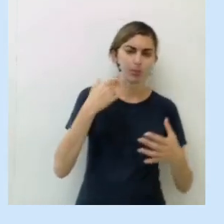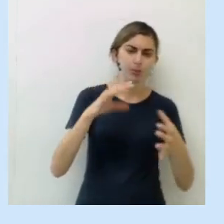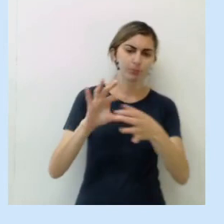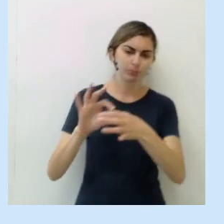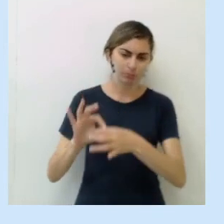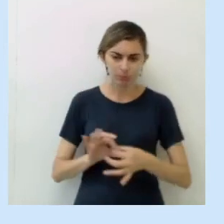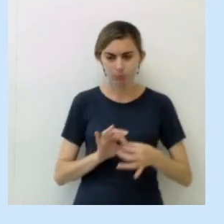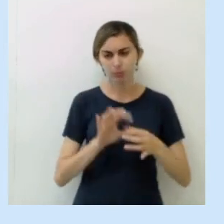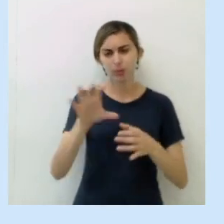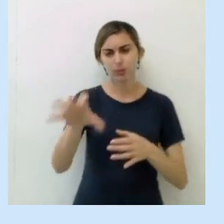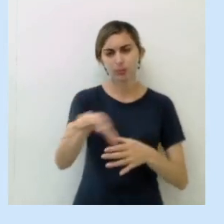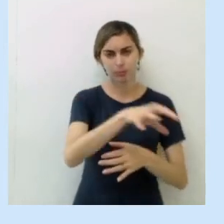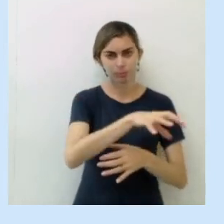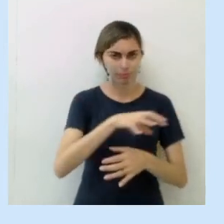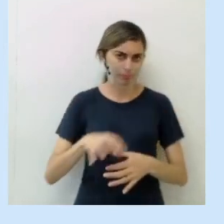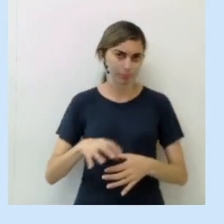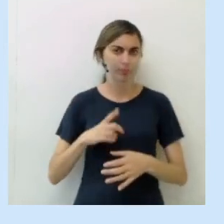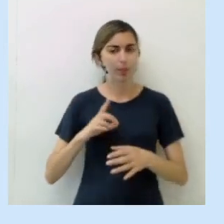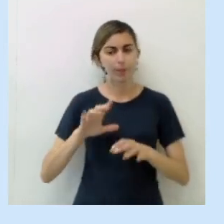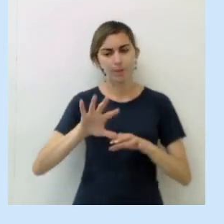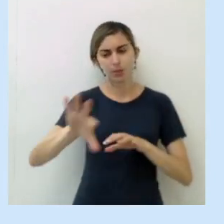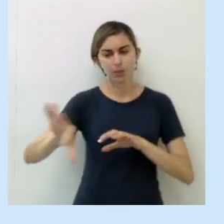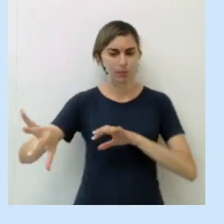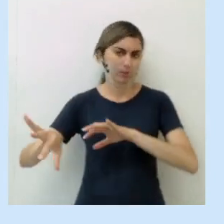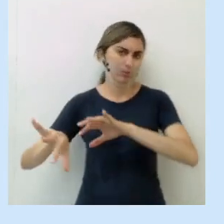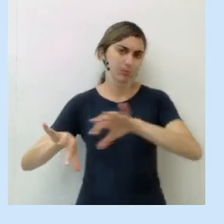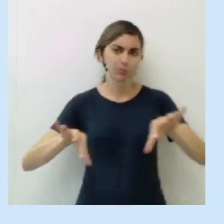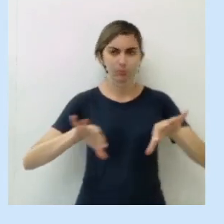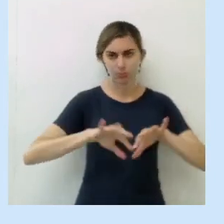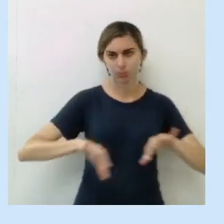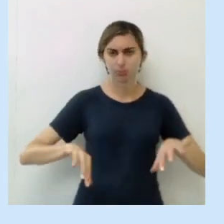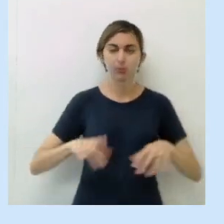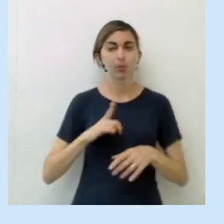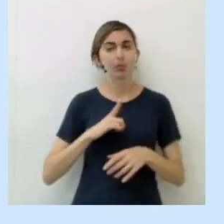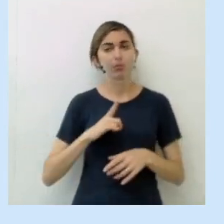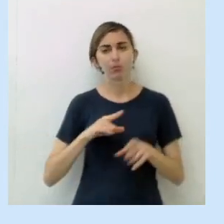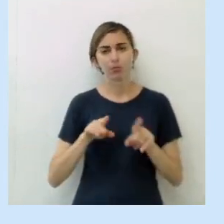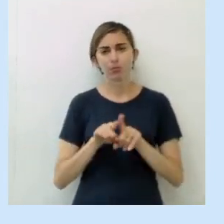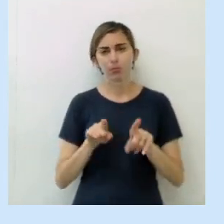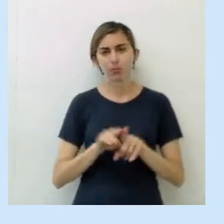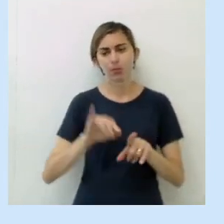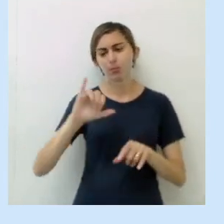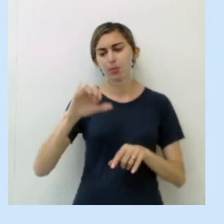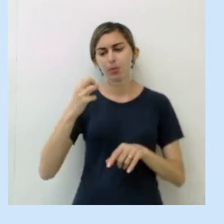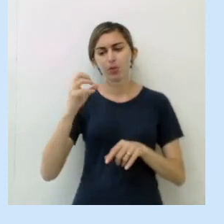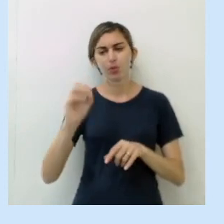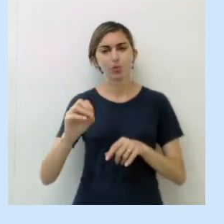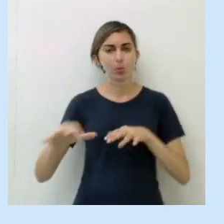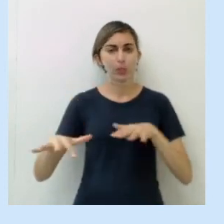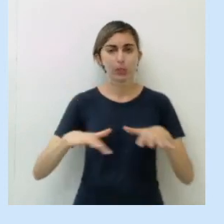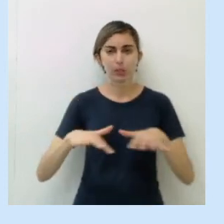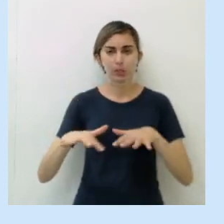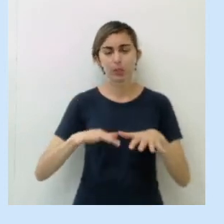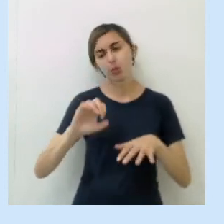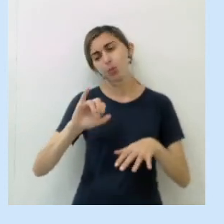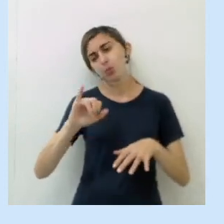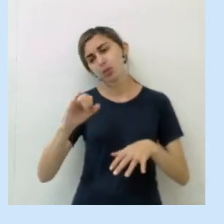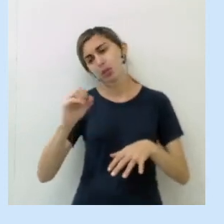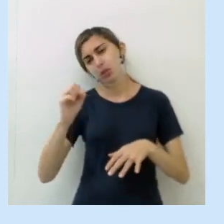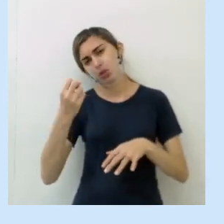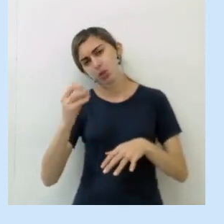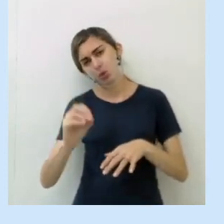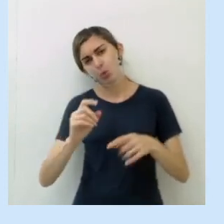ramificada. Então essas coisas assim ela vai dividindo. E tem também a isomeria dinâmica, ou isomeria